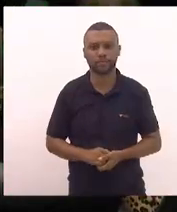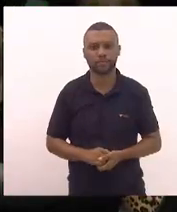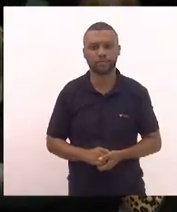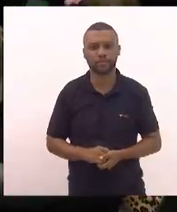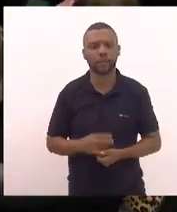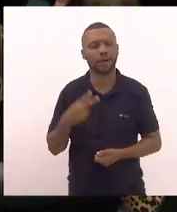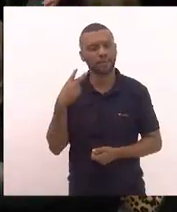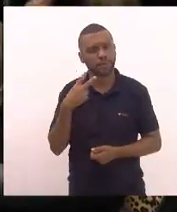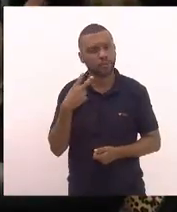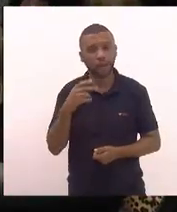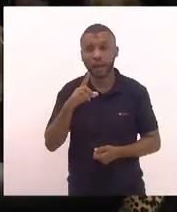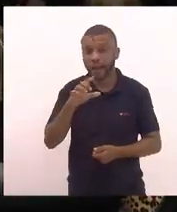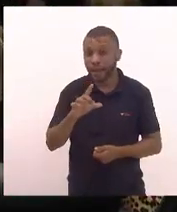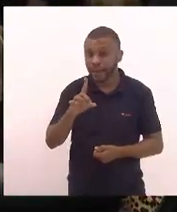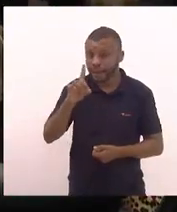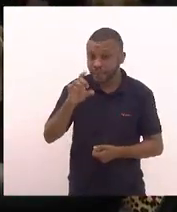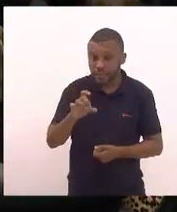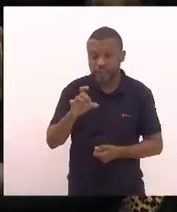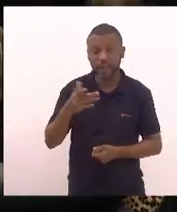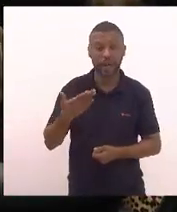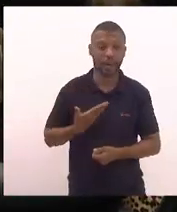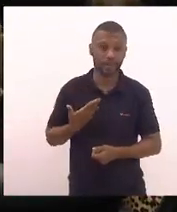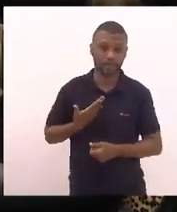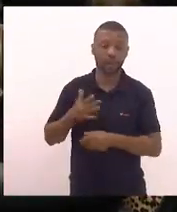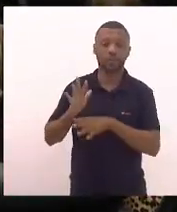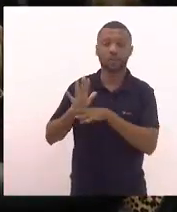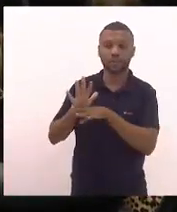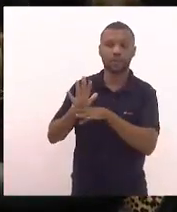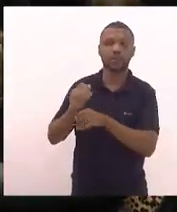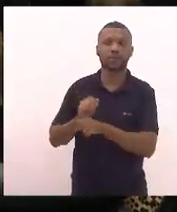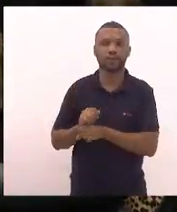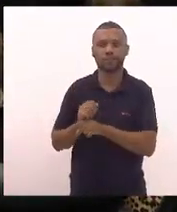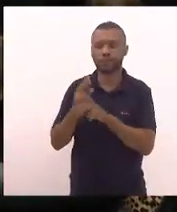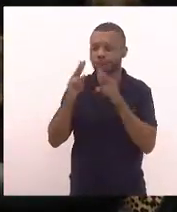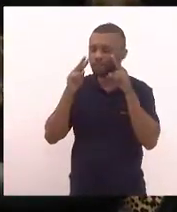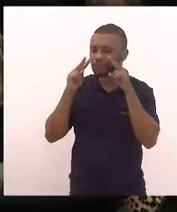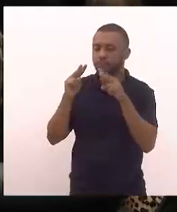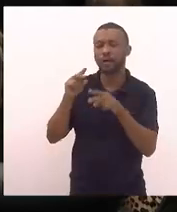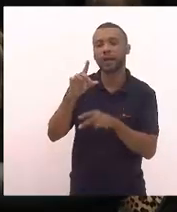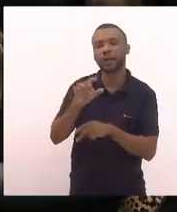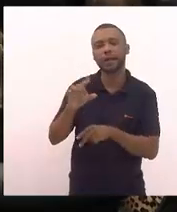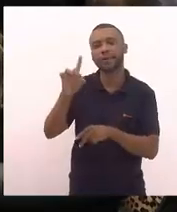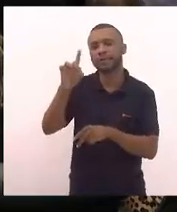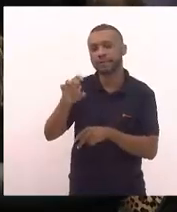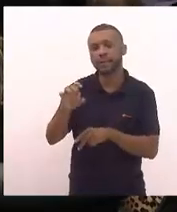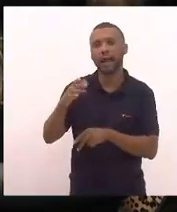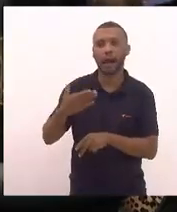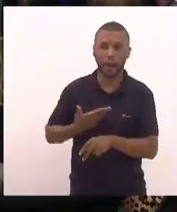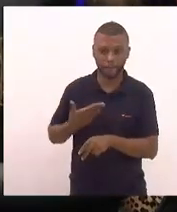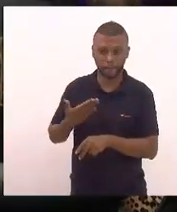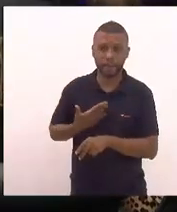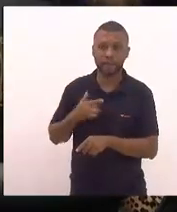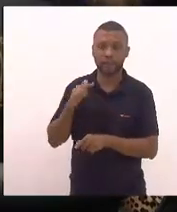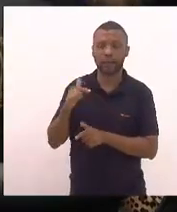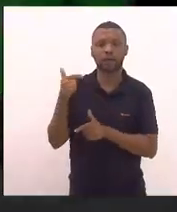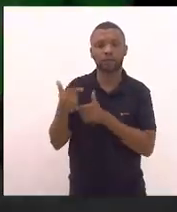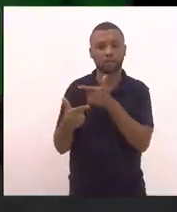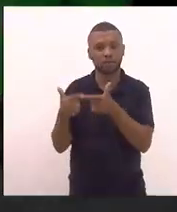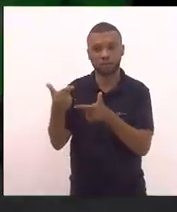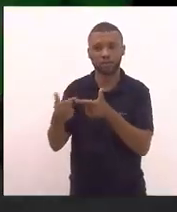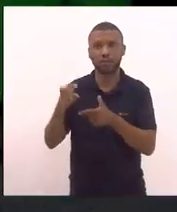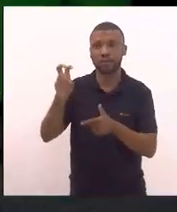Vereadora Leide, amiga de Caxias, conhecida como Leide Amiga de Caxias, está exercendo